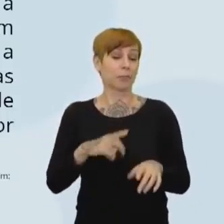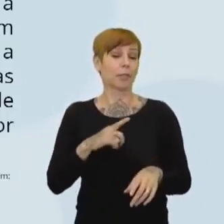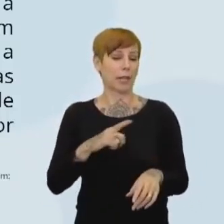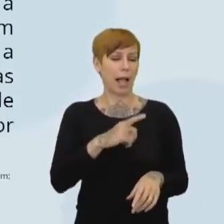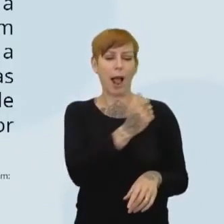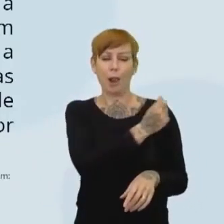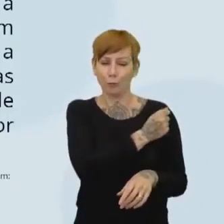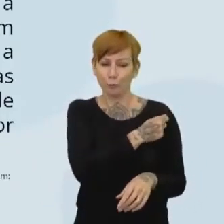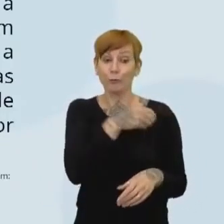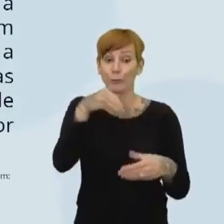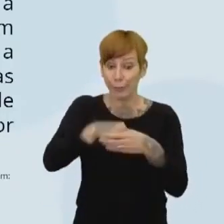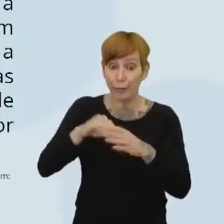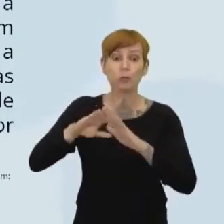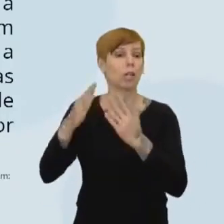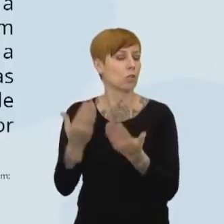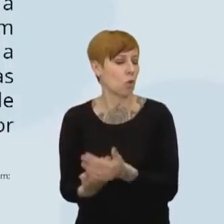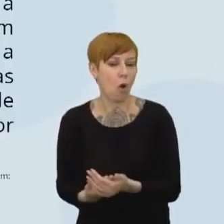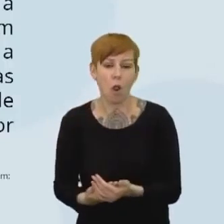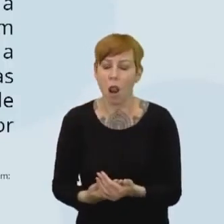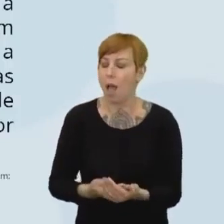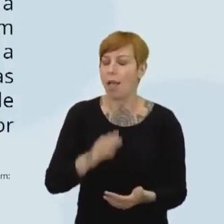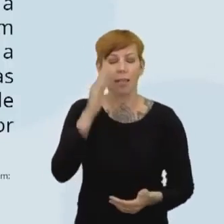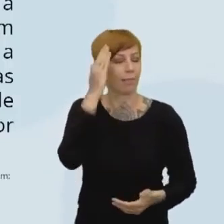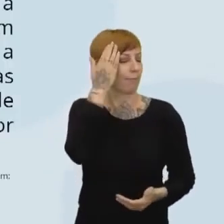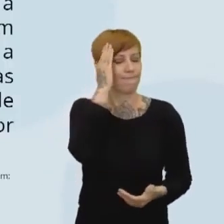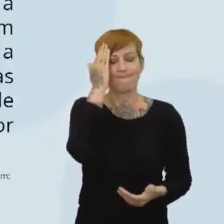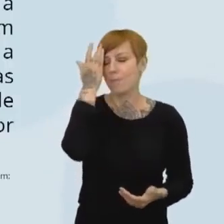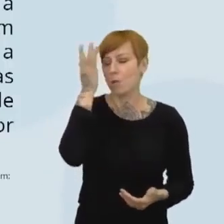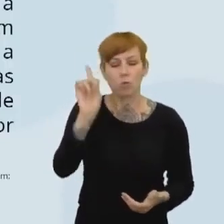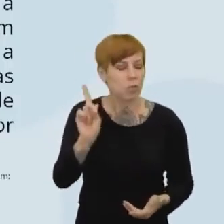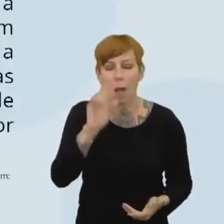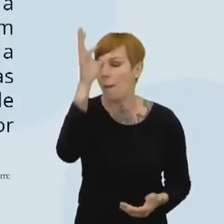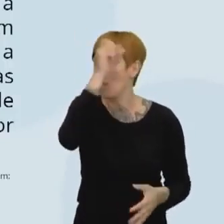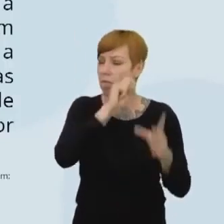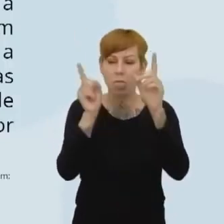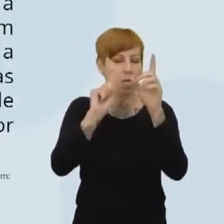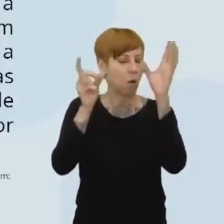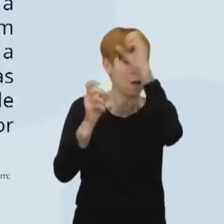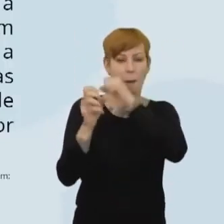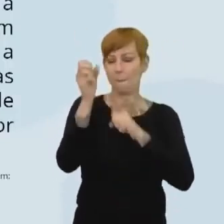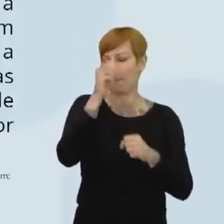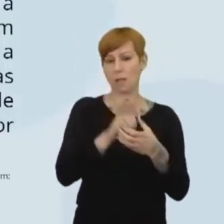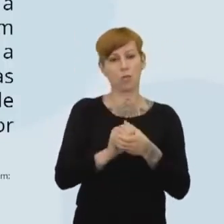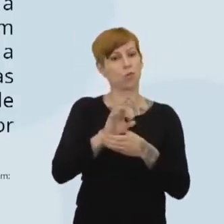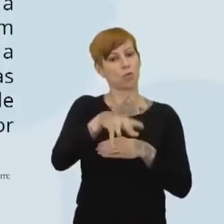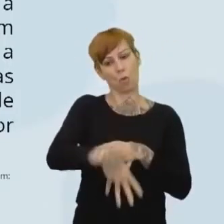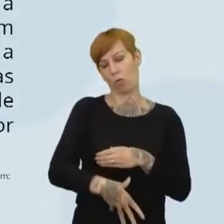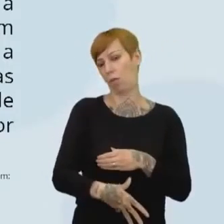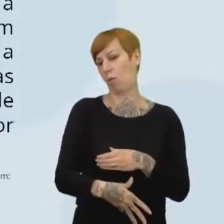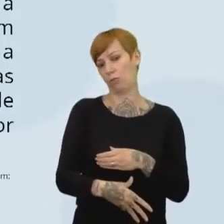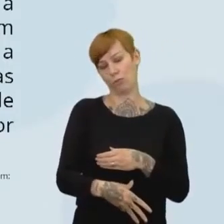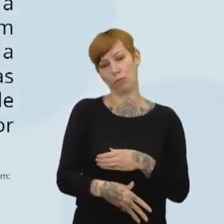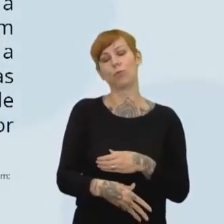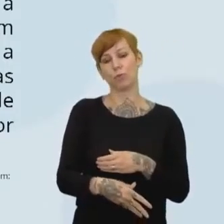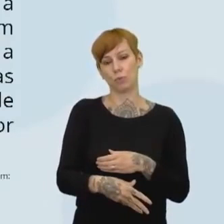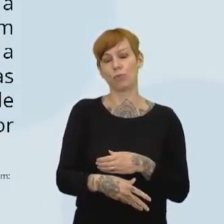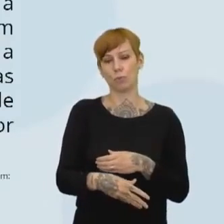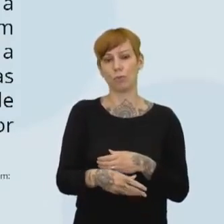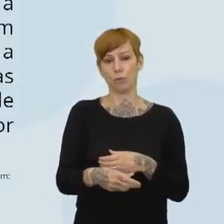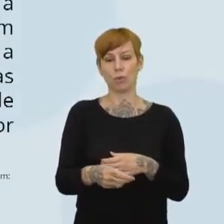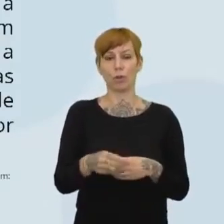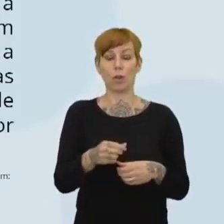não aprende os conteúdos de maneira compatível com a etapa de ensino cursada. Essa questão pode refletir um